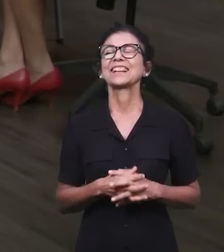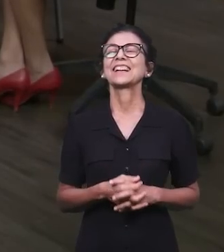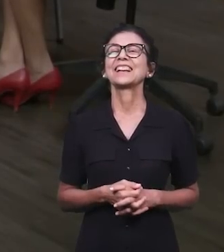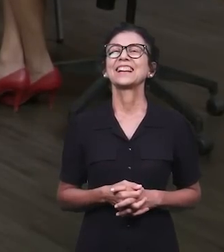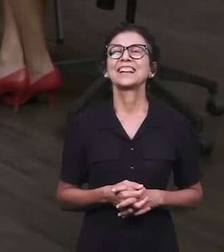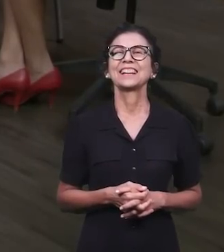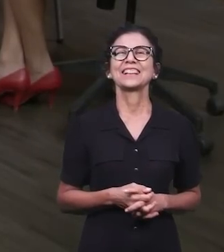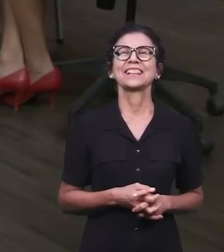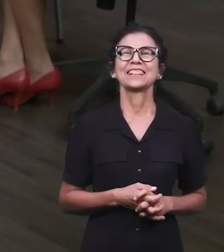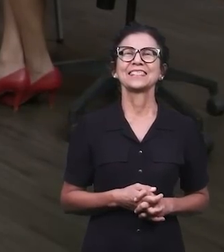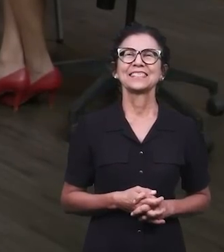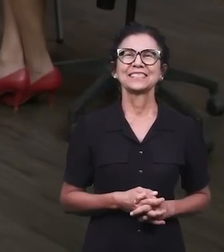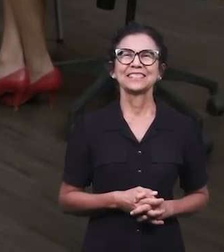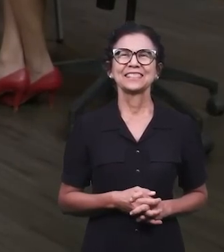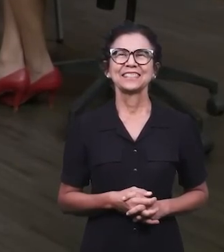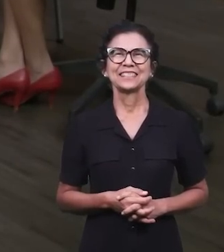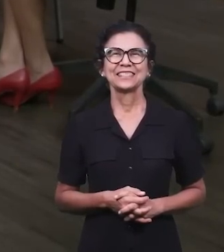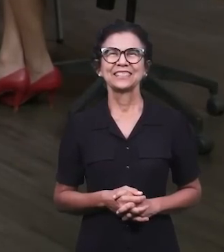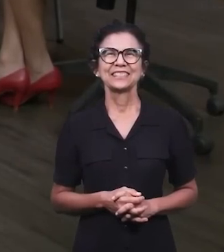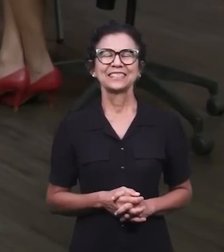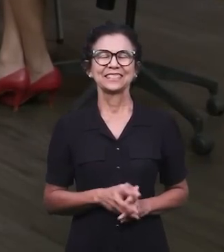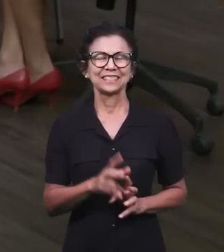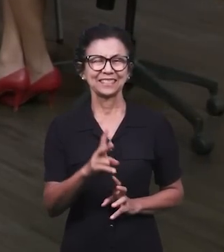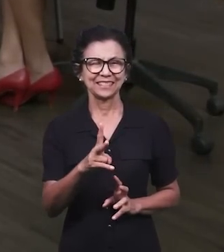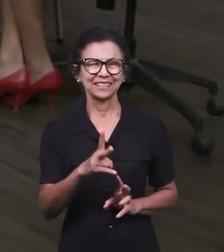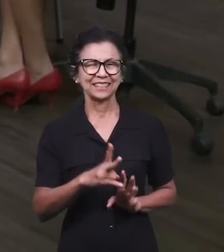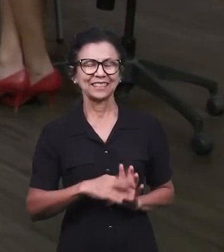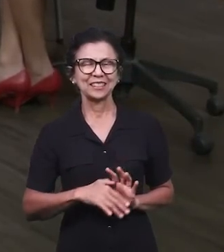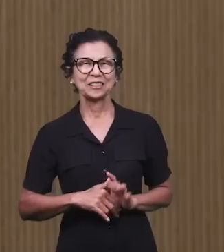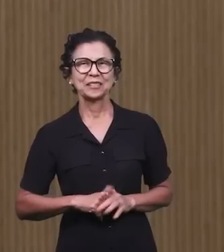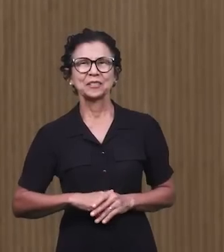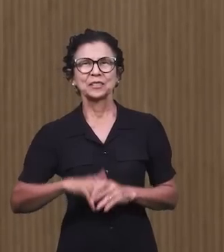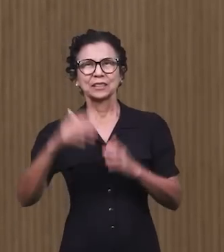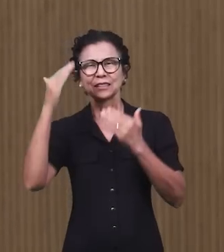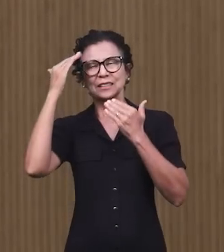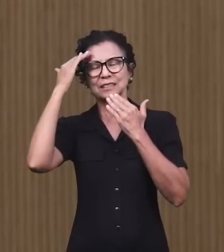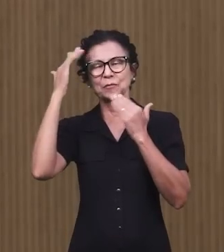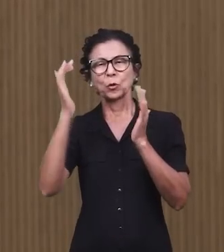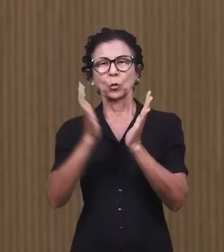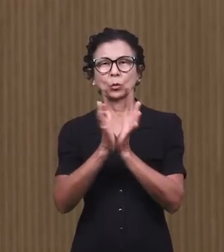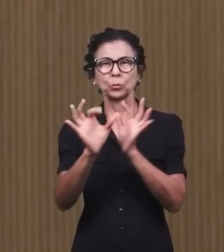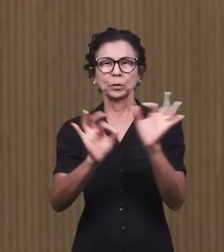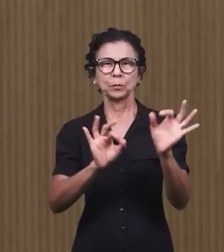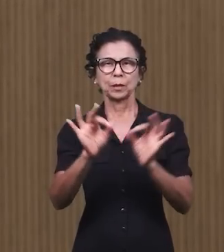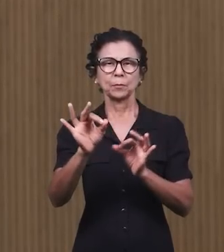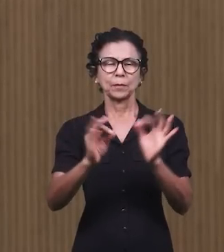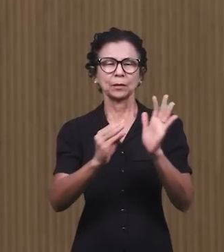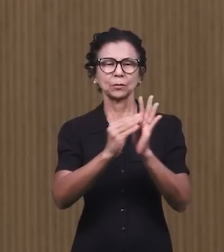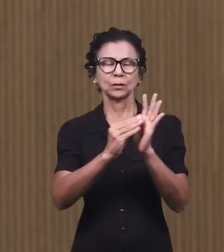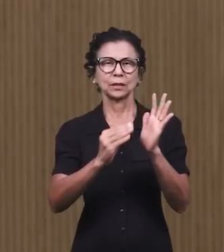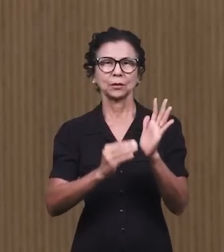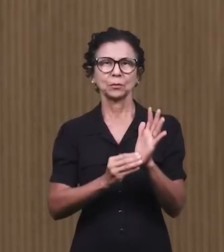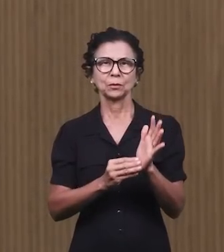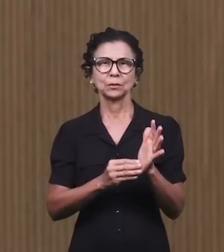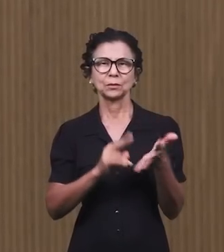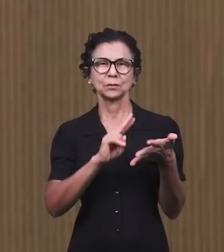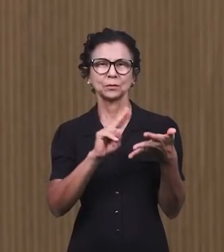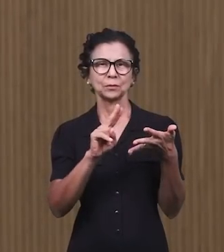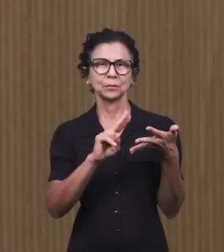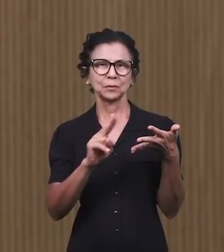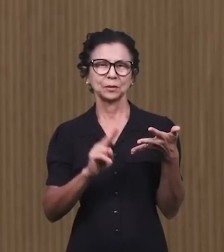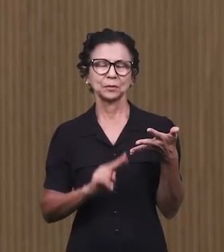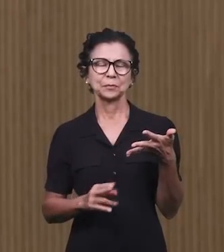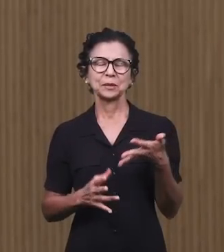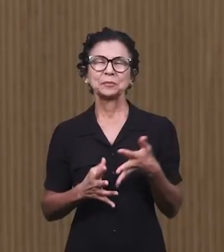ficarem na cola dos irmãos da produção. Isso. Que eu gostaria de fazer esse agradecimento especial a você que está nos assistindo e aos jovens da